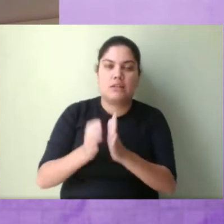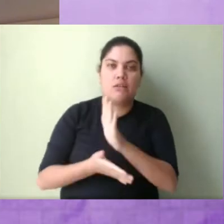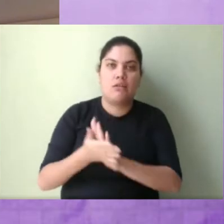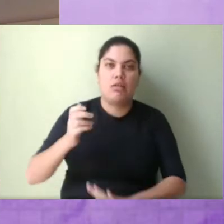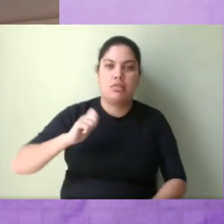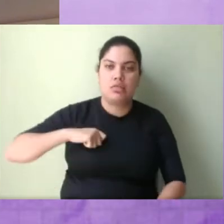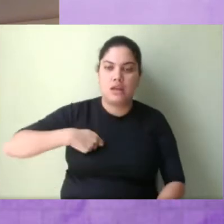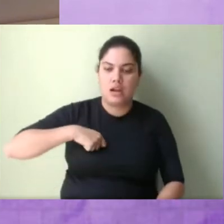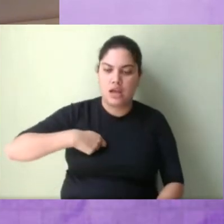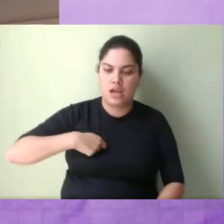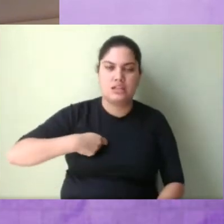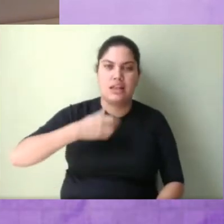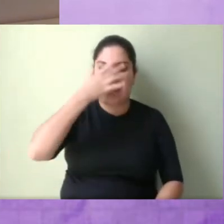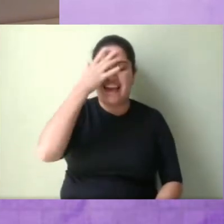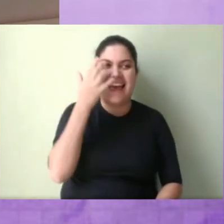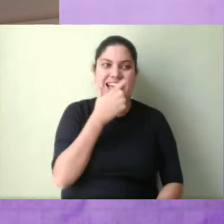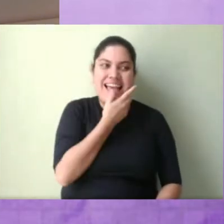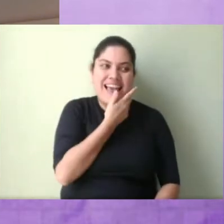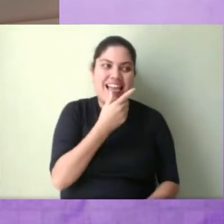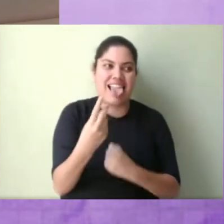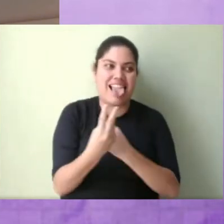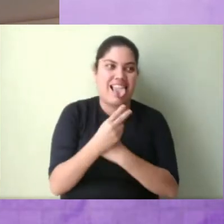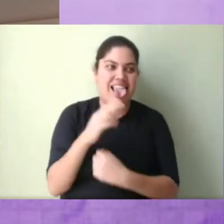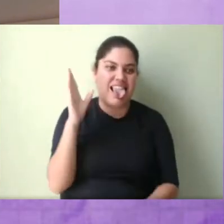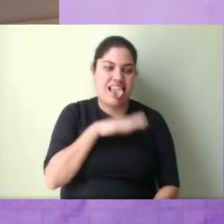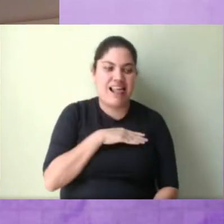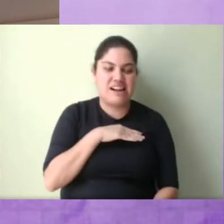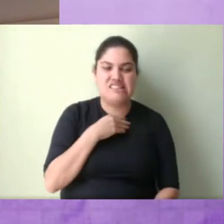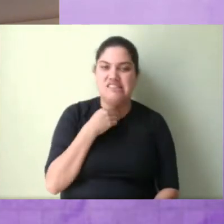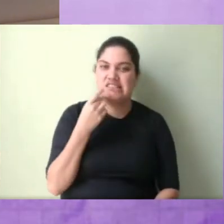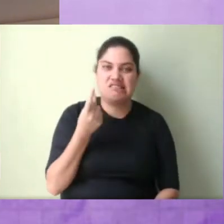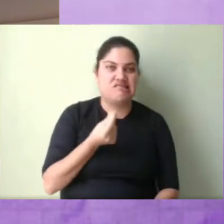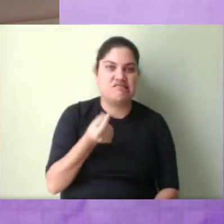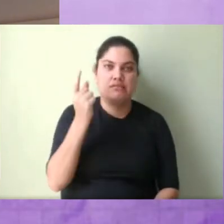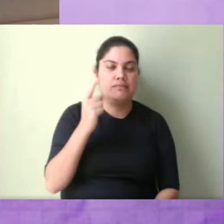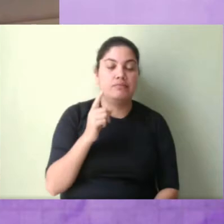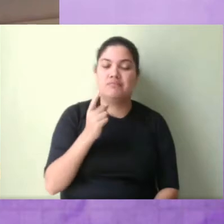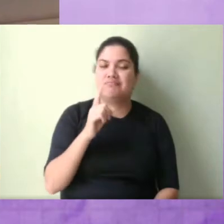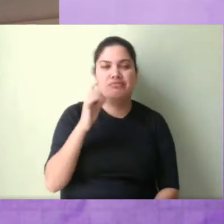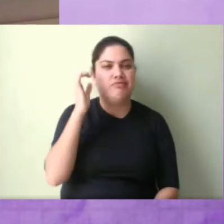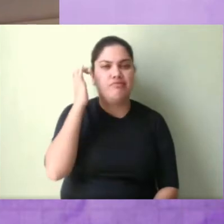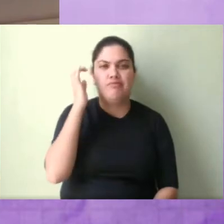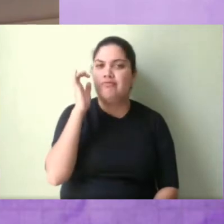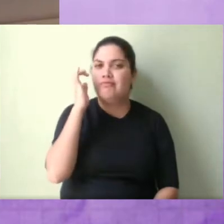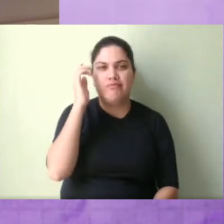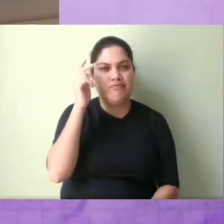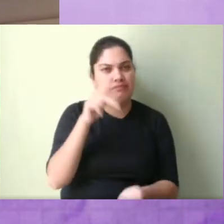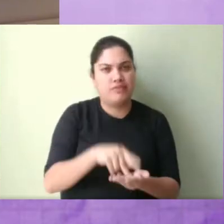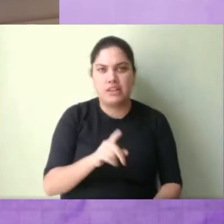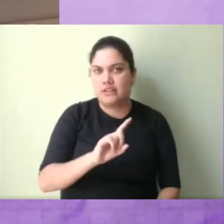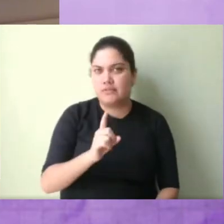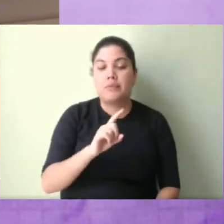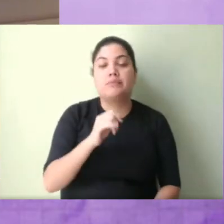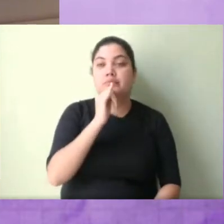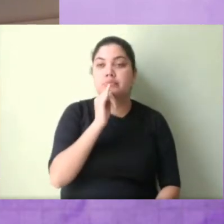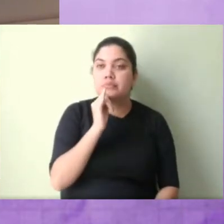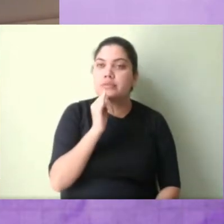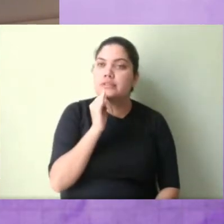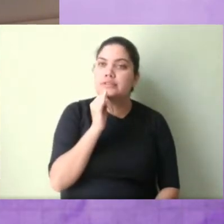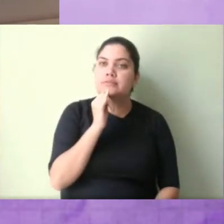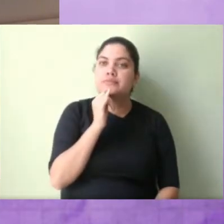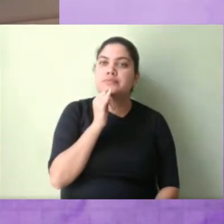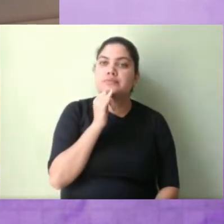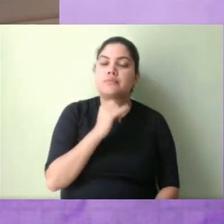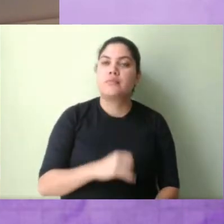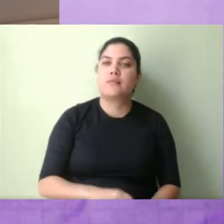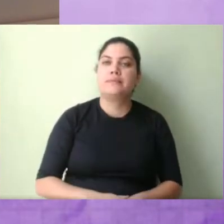você queria evitar o confronto, você tem todo o preconceito que o que você ouve? Ah, se eu for na delegacia vão rir de mim, vão me tratar mal, não vão